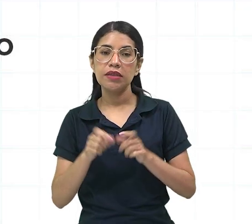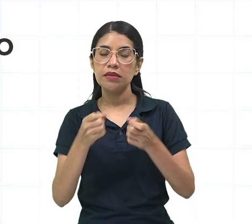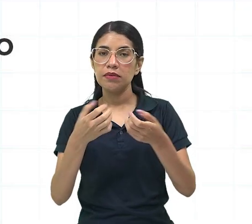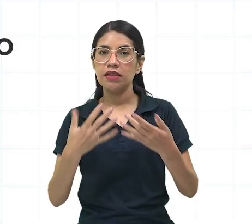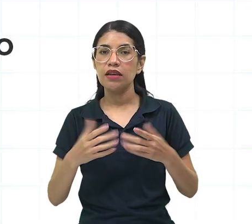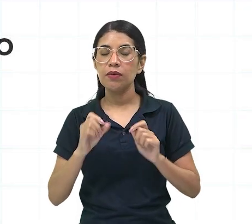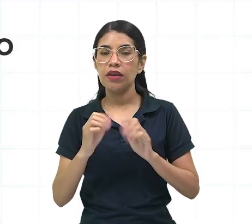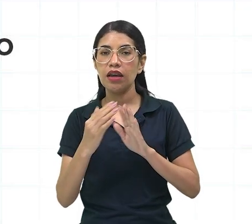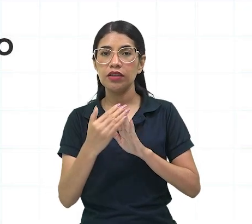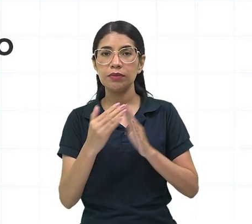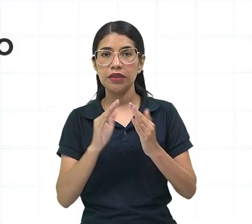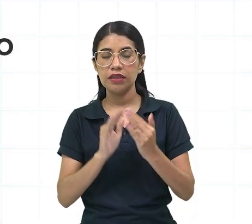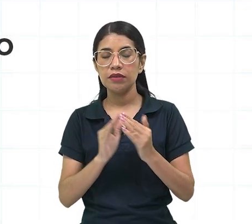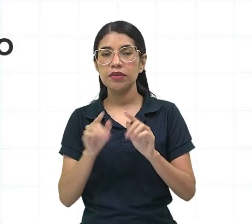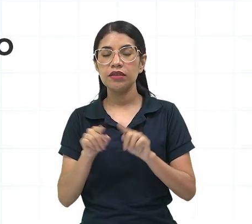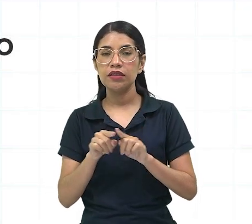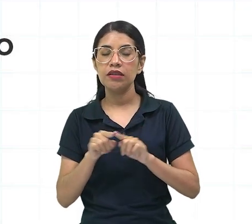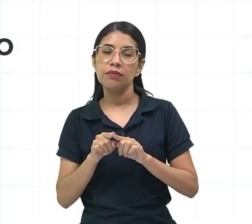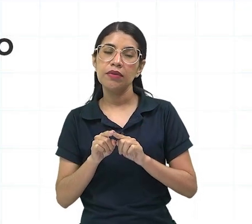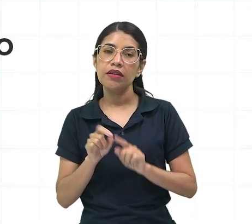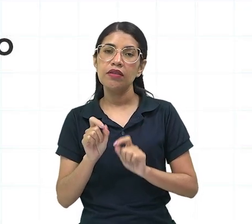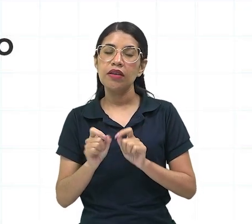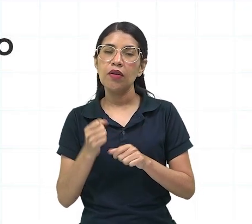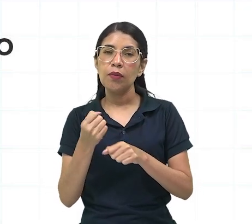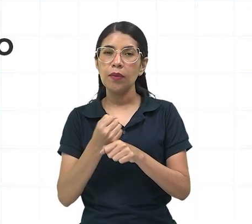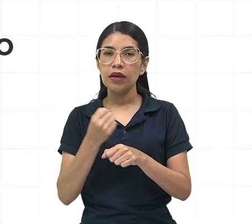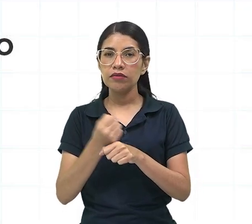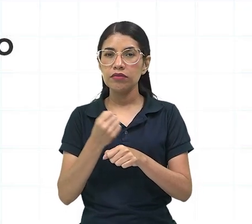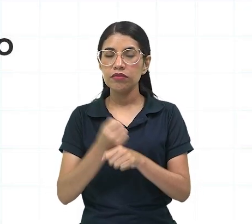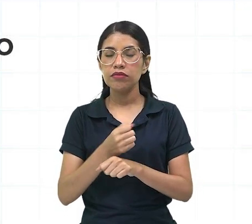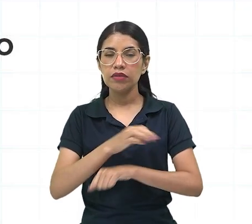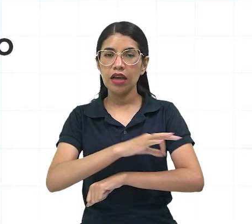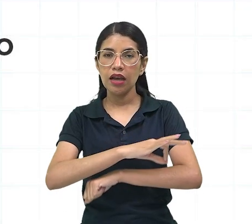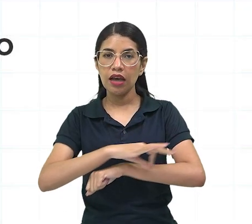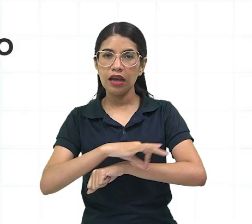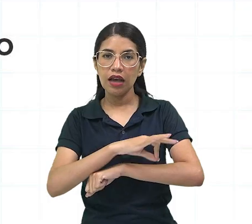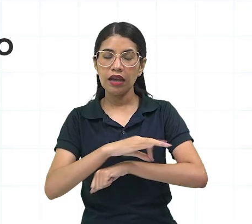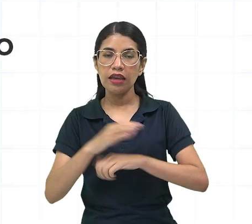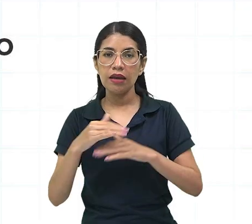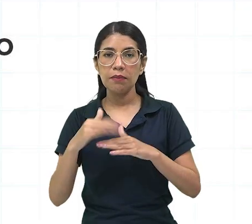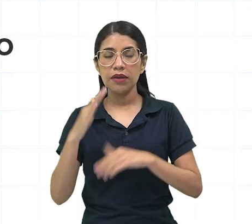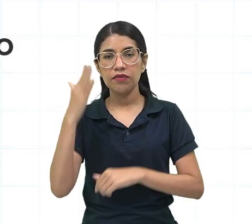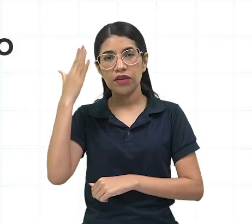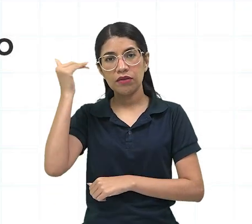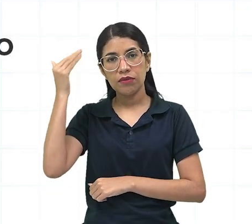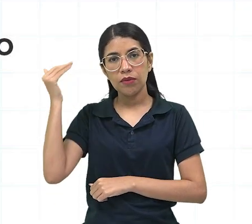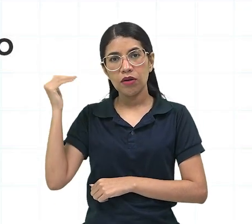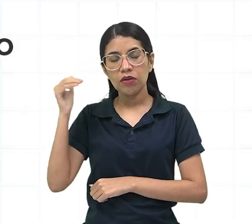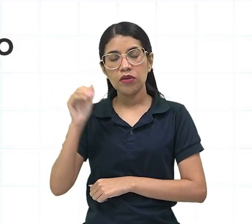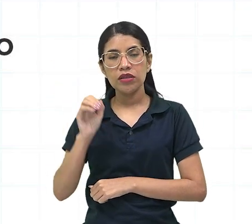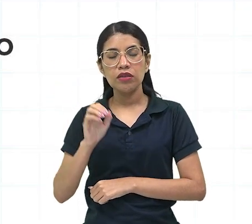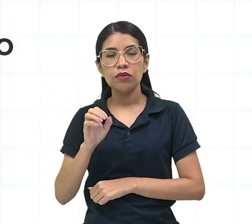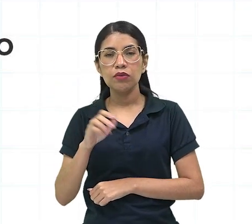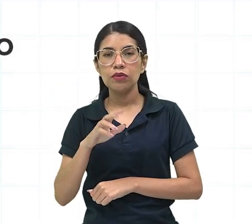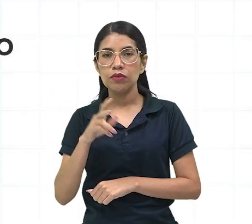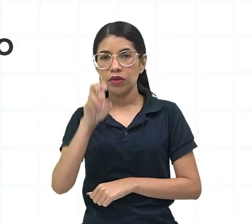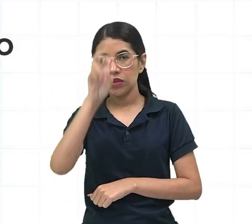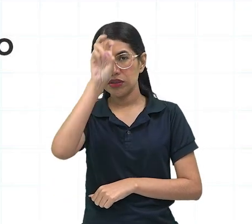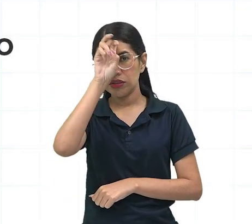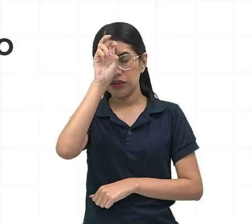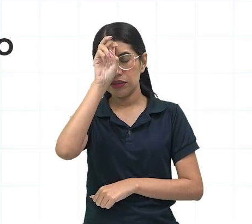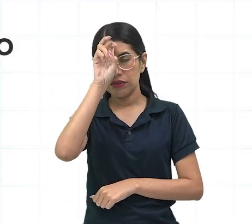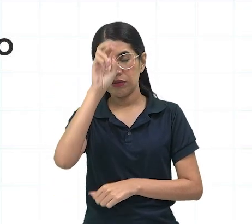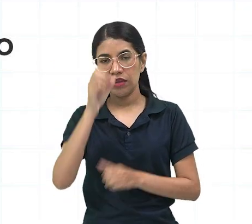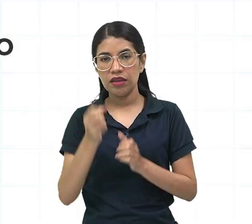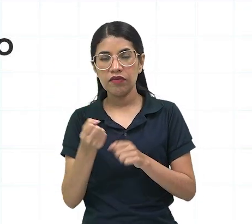sobre as pirâmides, né? As pirâmides egípcias são as obras arquitetônicas mais famosas do Egito Antigo.